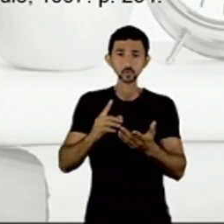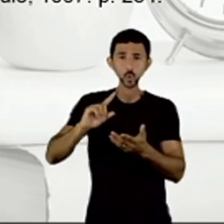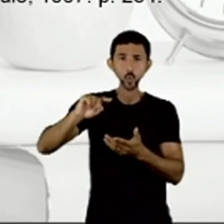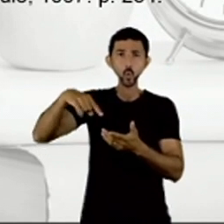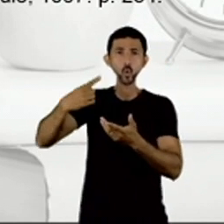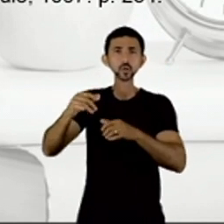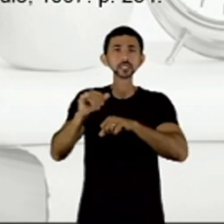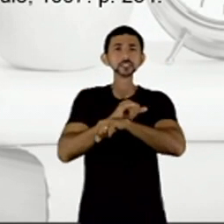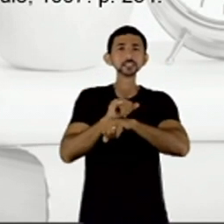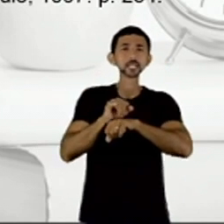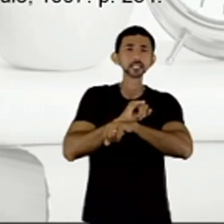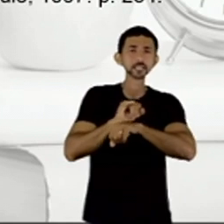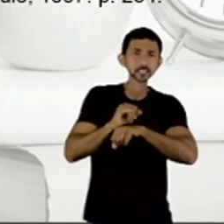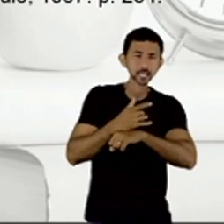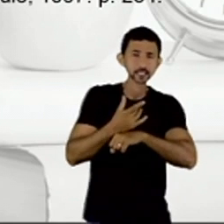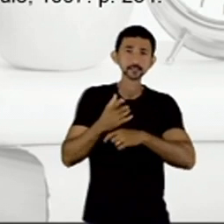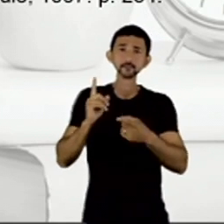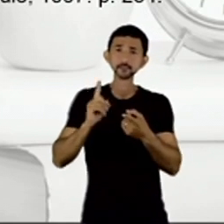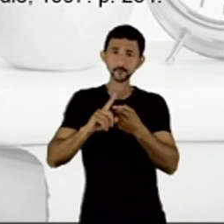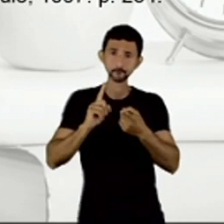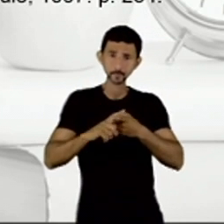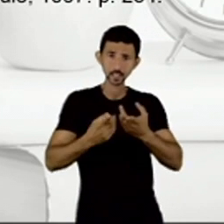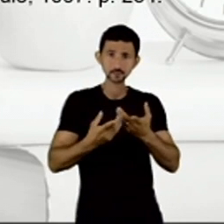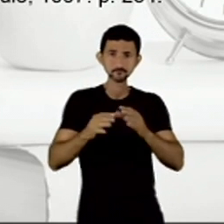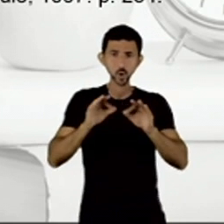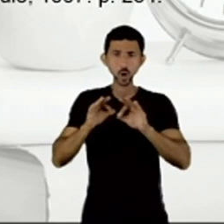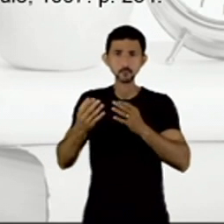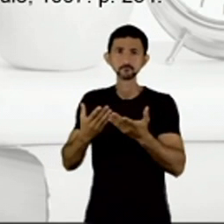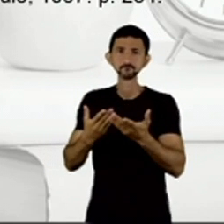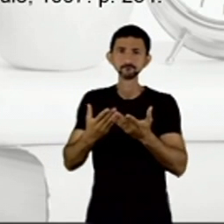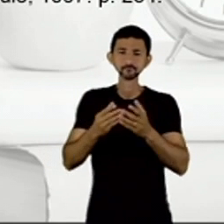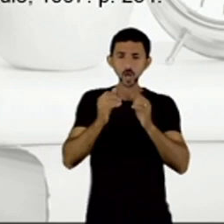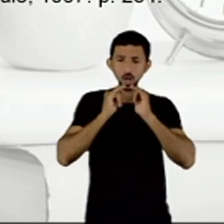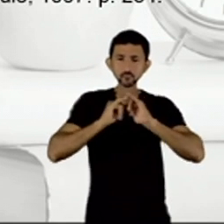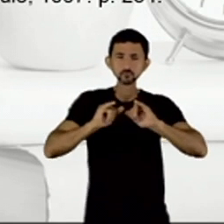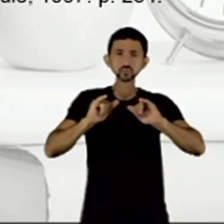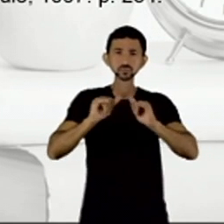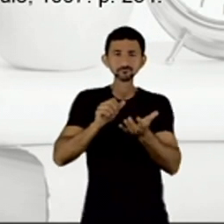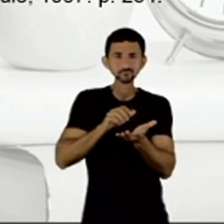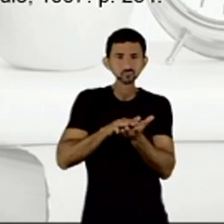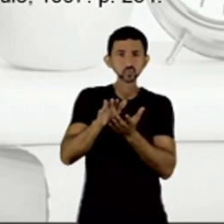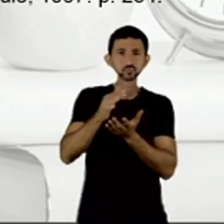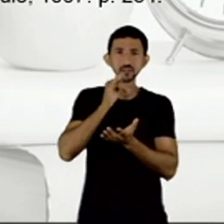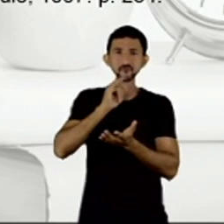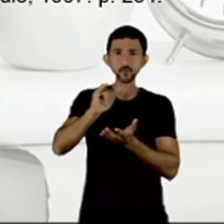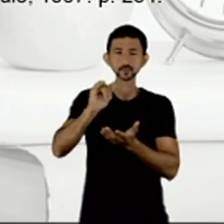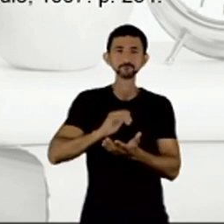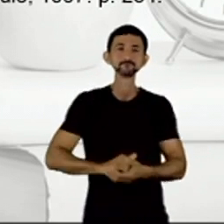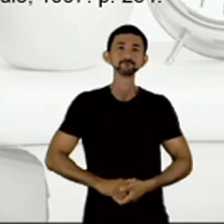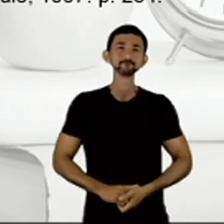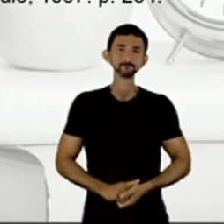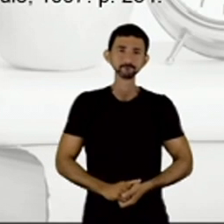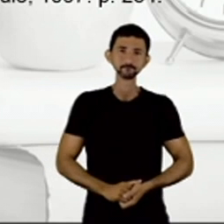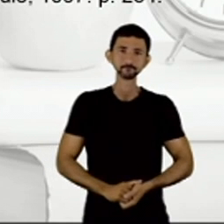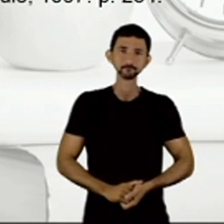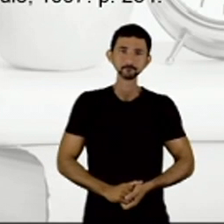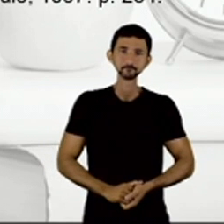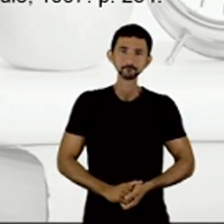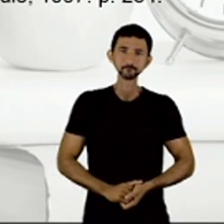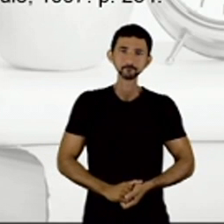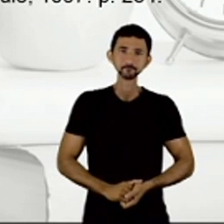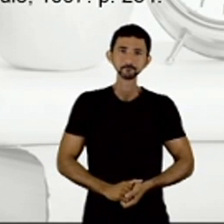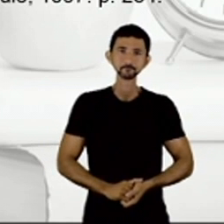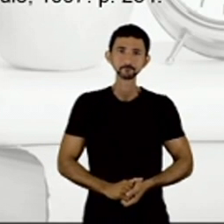outras estratégias além da mera transmissão de uma informação. Se